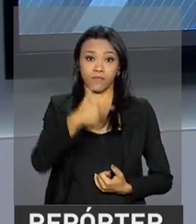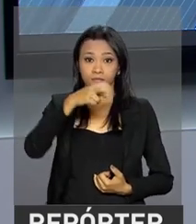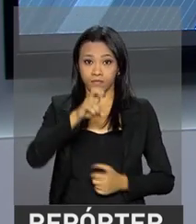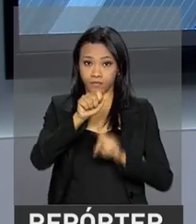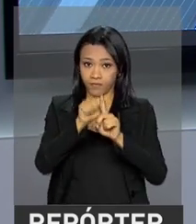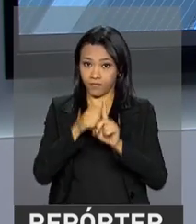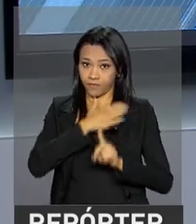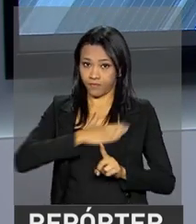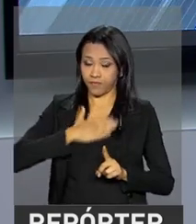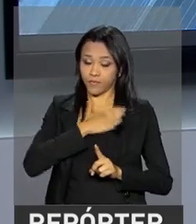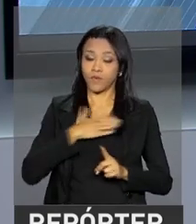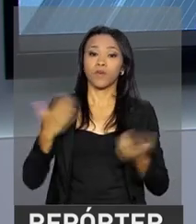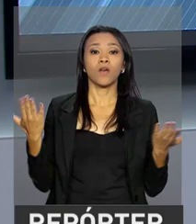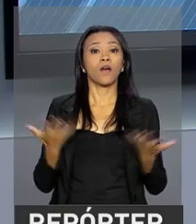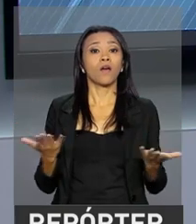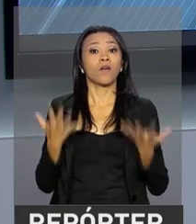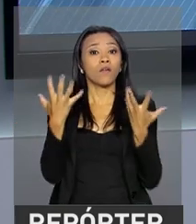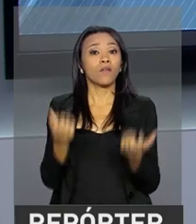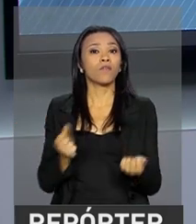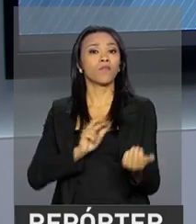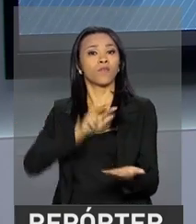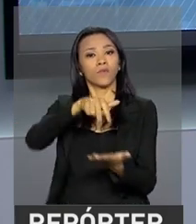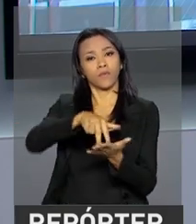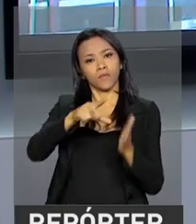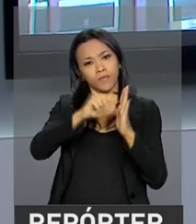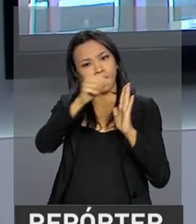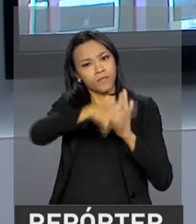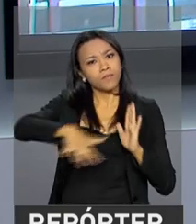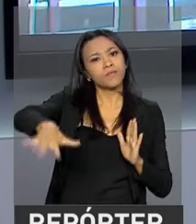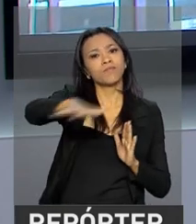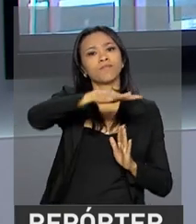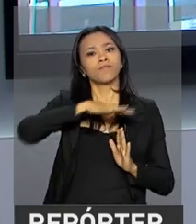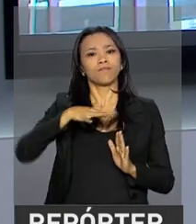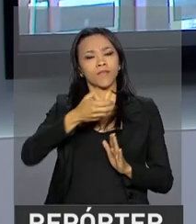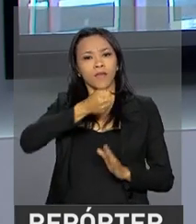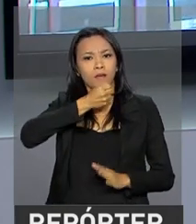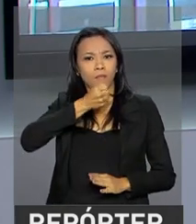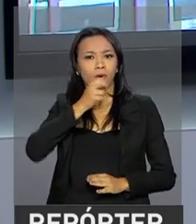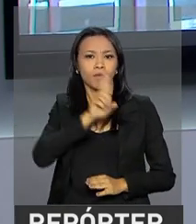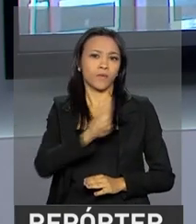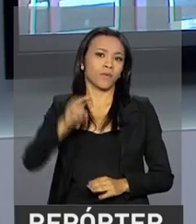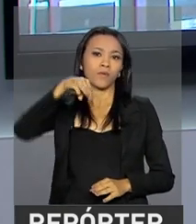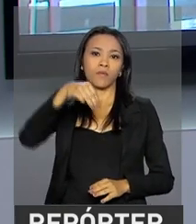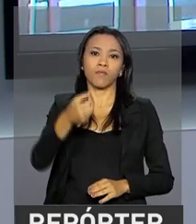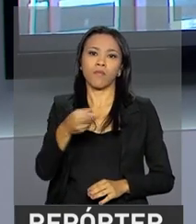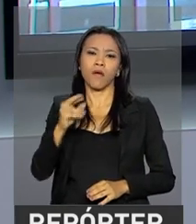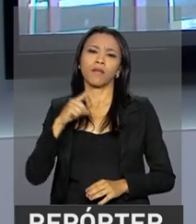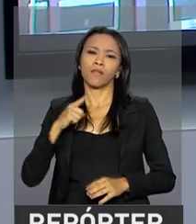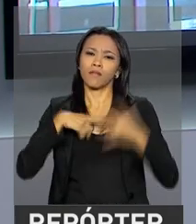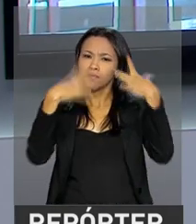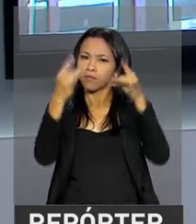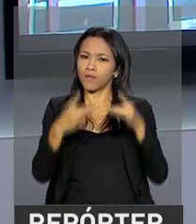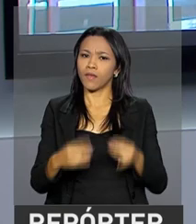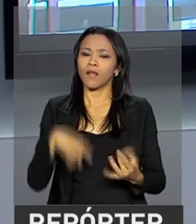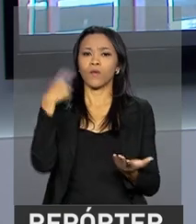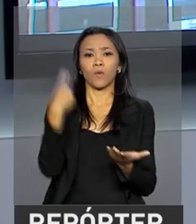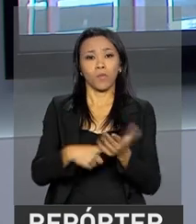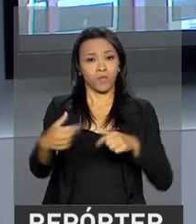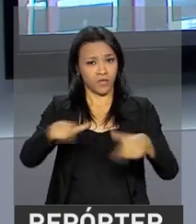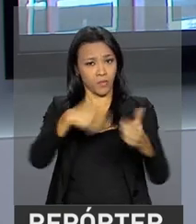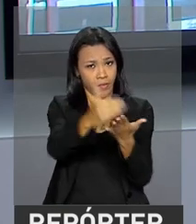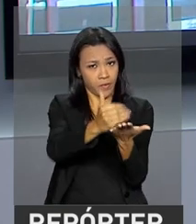agosto e nós vamos direto ao palácio do planalto onde está a repórter maria que lupi que tem os detalhes da agenda de hoje do presidente michel